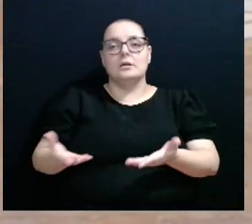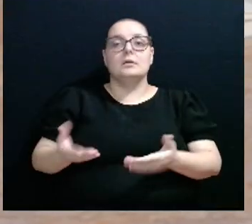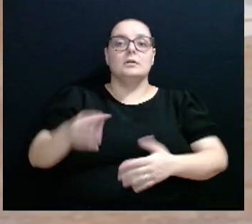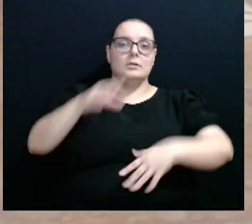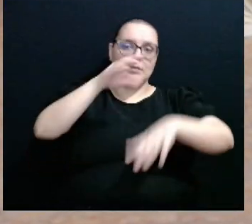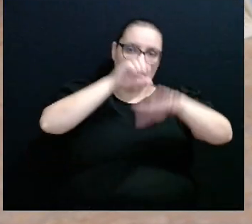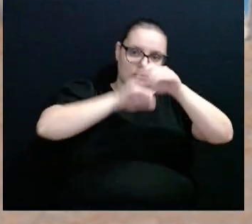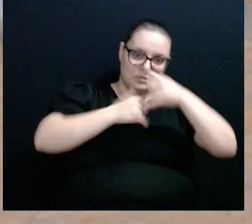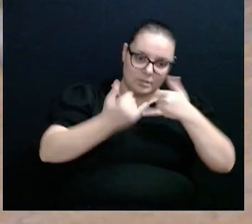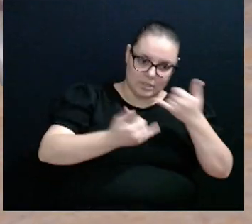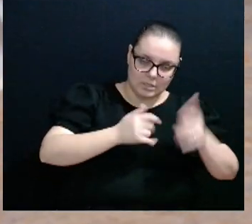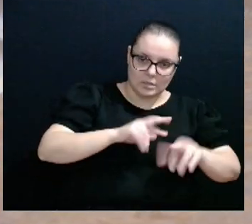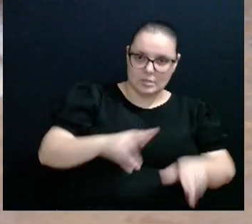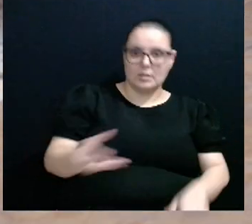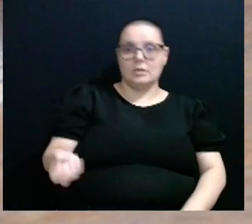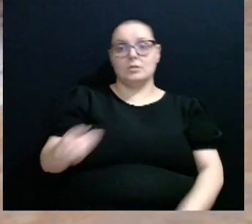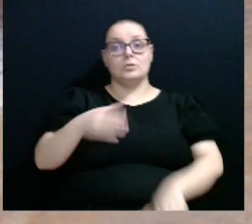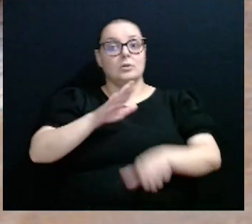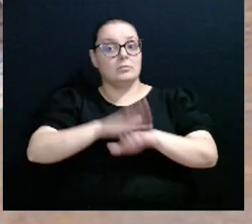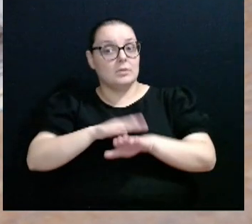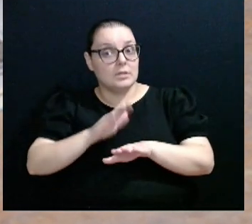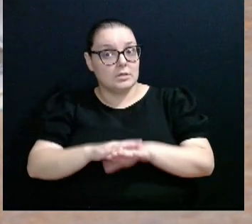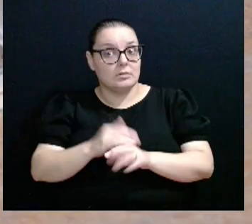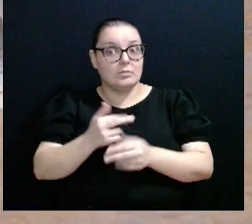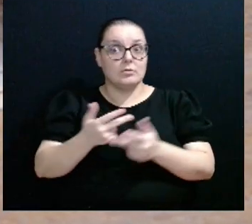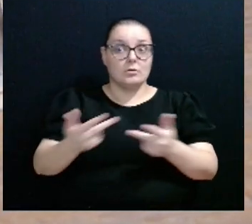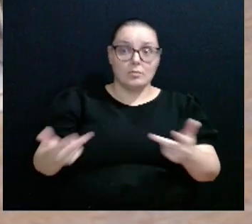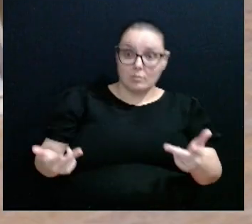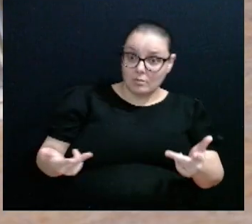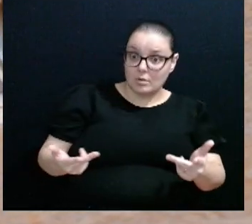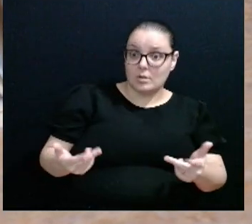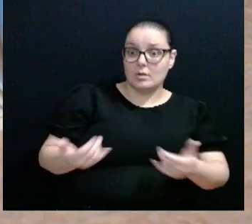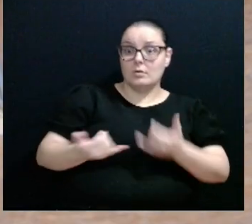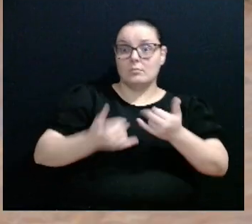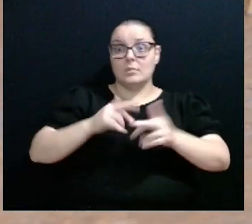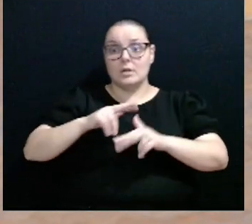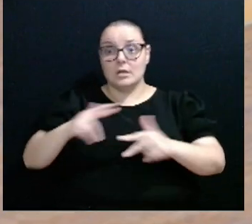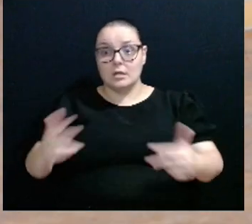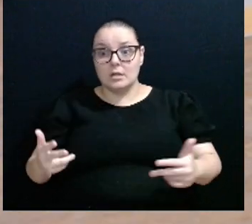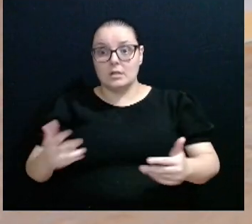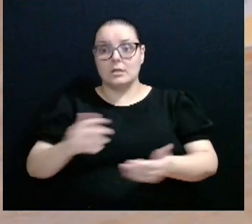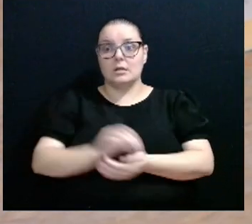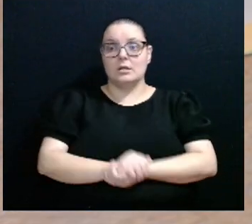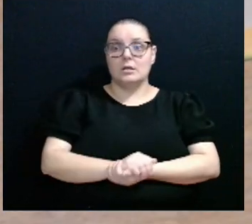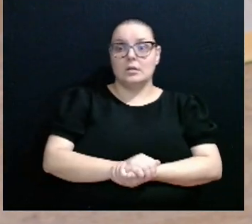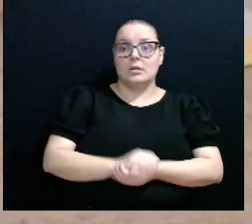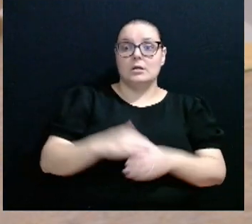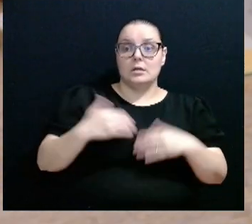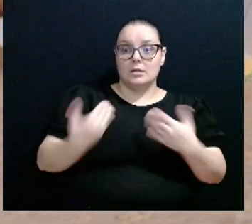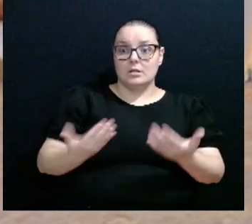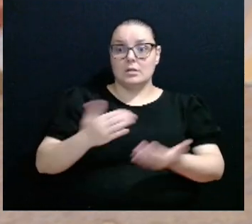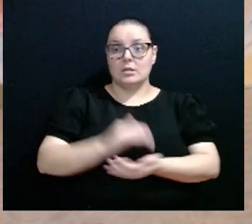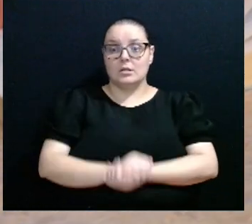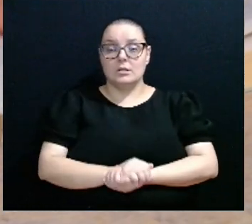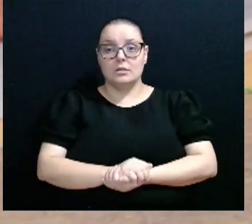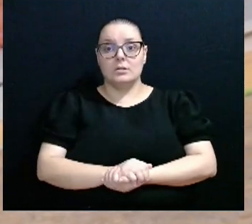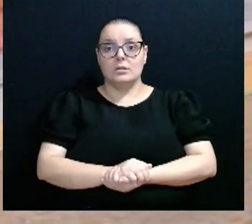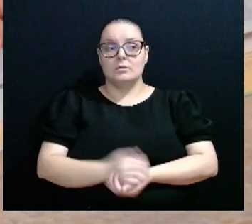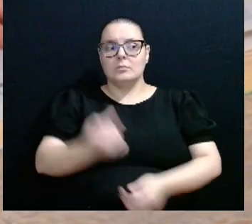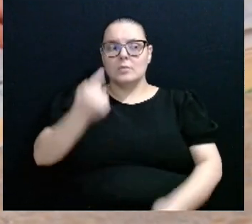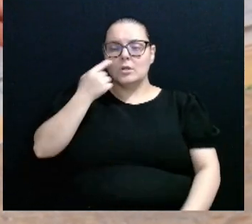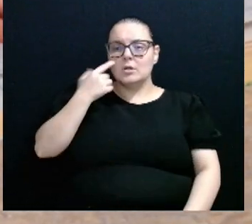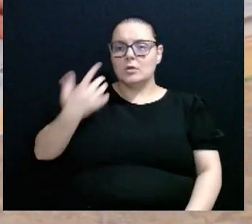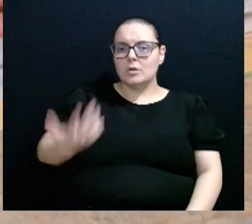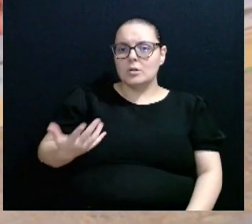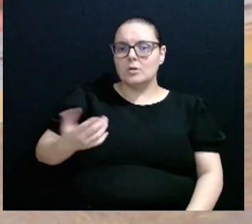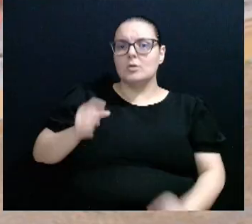novas atividades, brincadeiras novas, e até resgatar com essa criança. Ela já foi um dia na escola e falou assim: olha só, o que que você aprendeu que você gostou